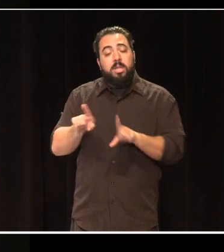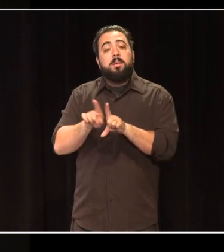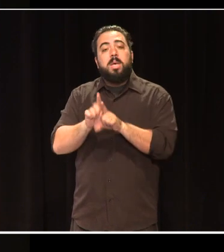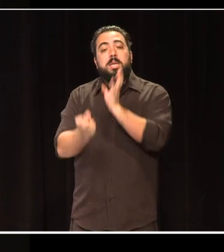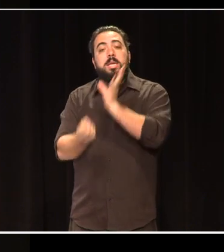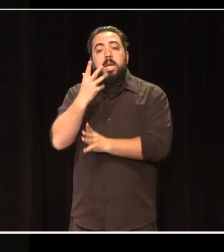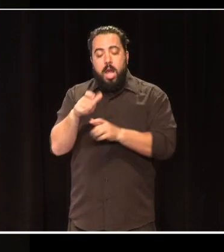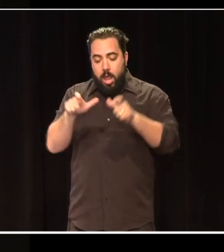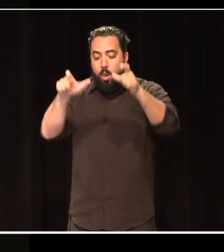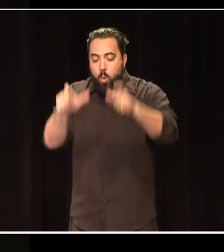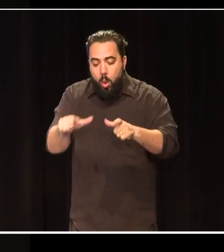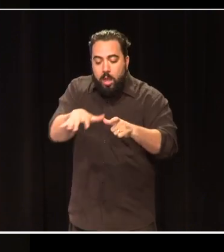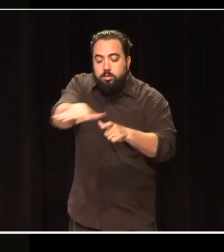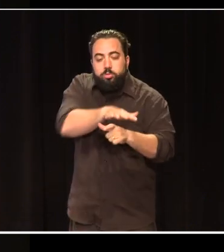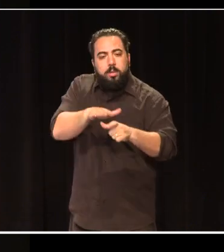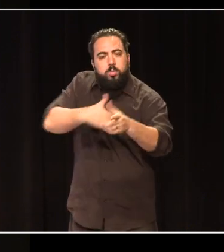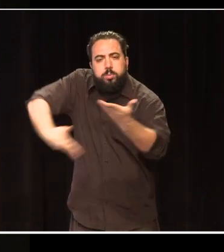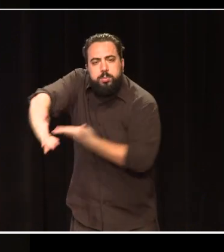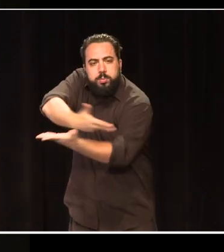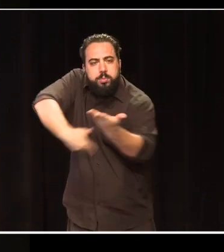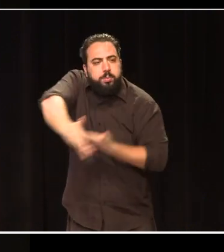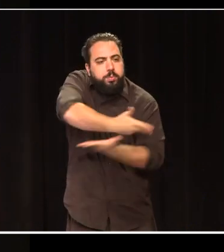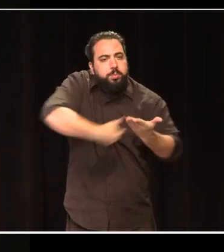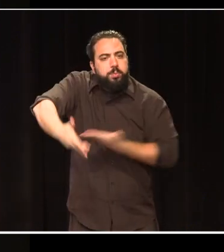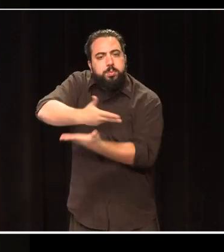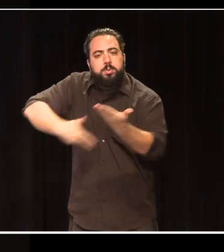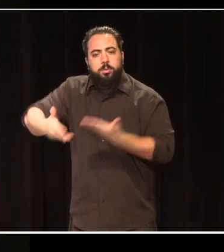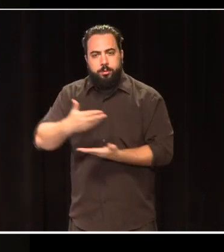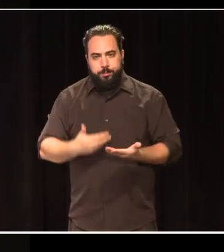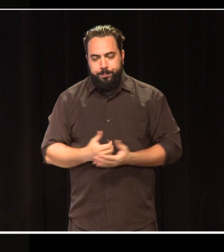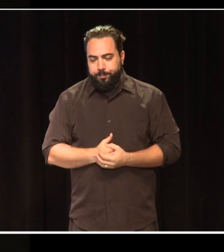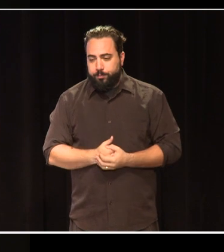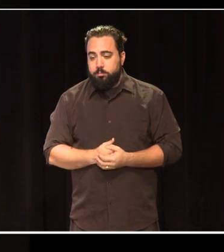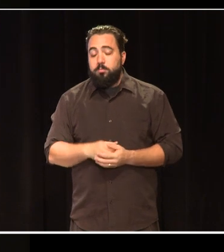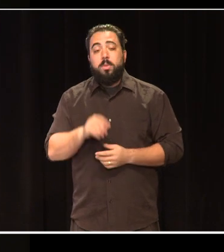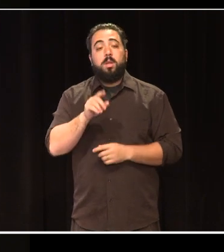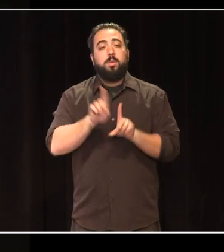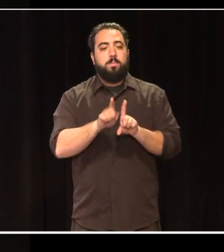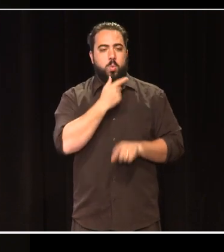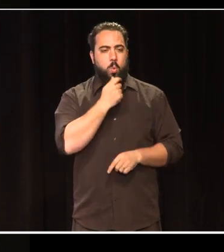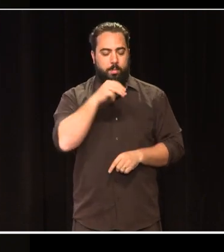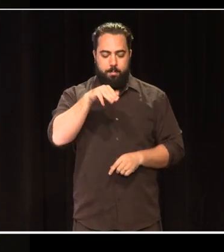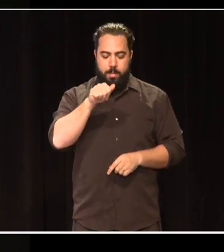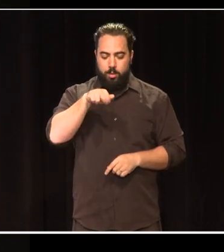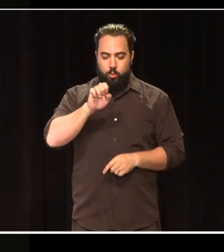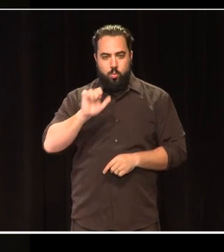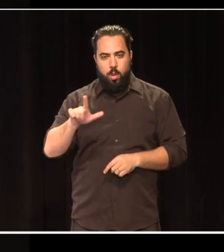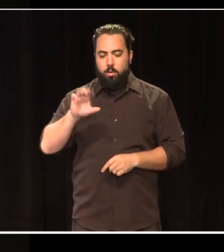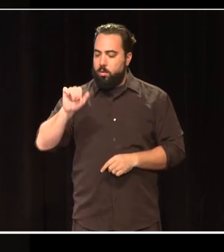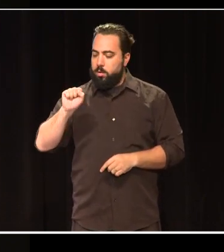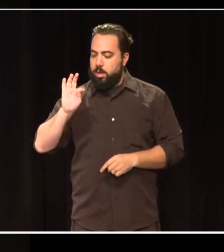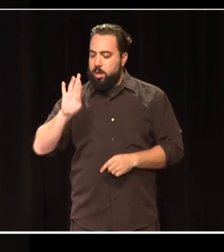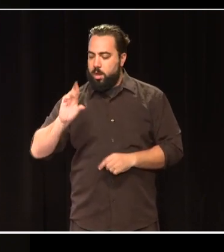que virtuais, né? Manuel Castells, que é um sociólogo espanhol, né, que fala muito